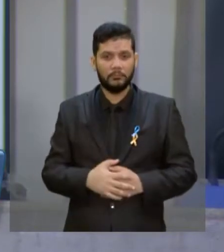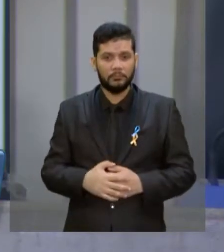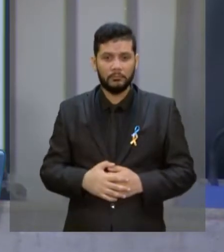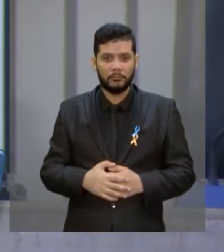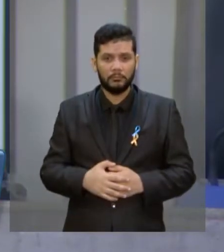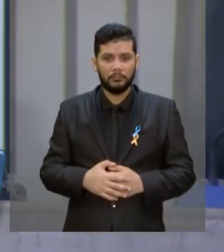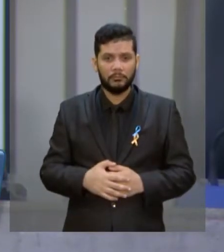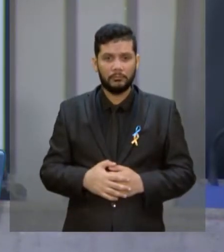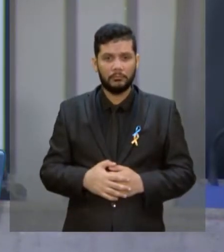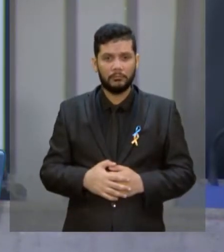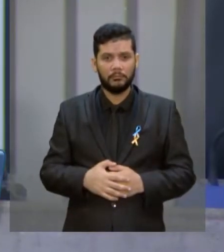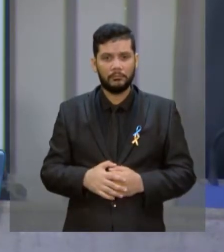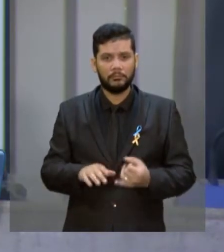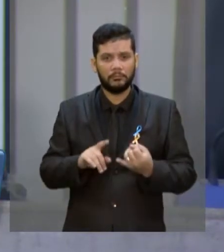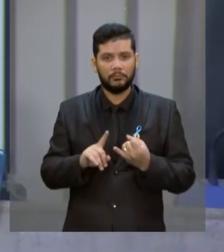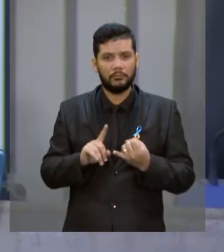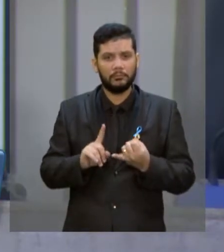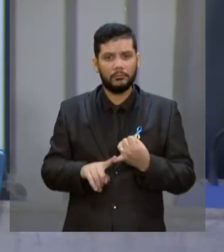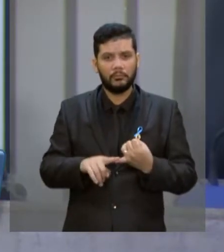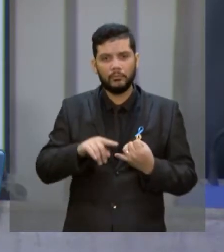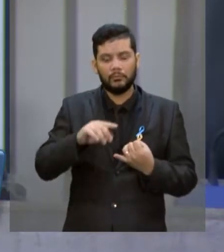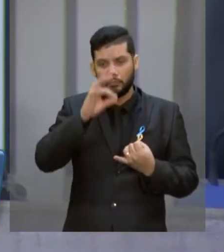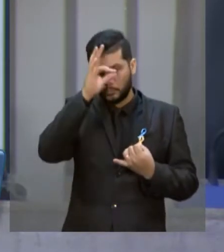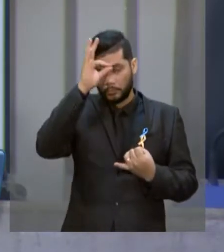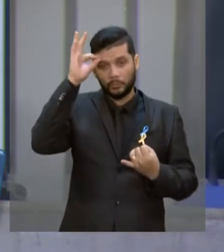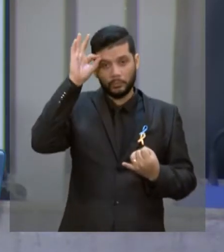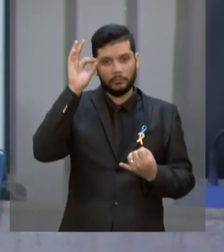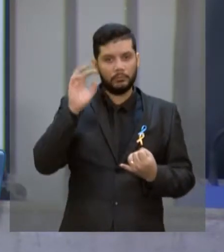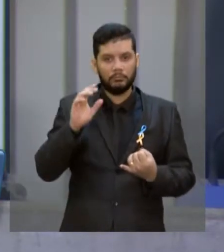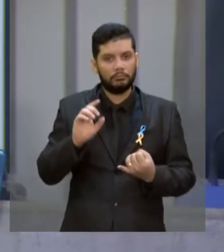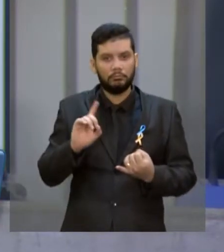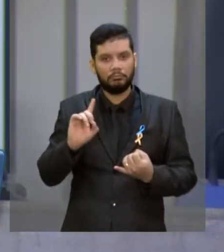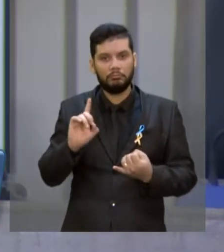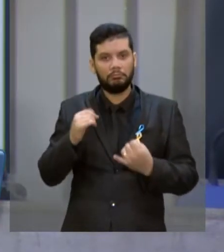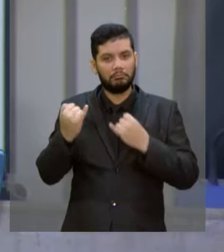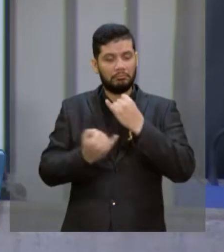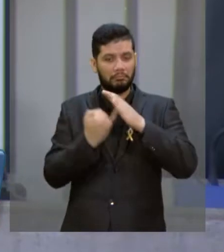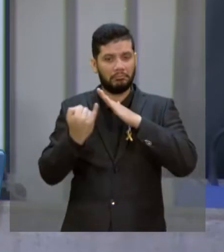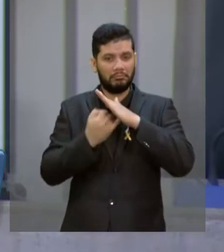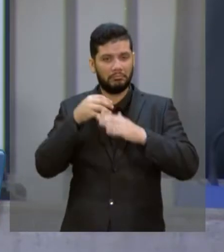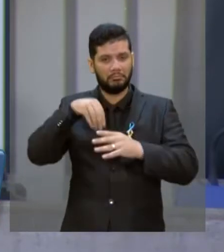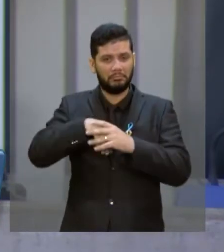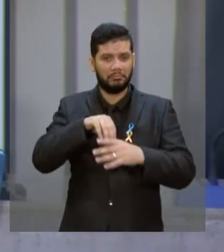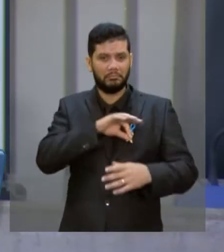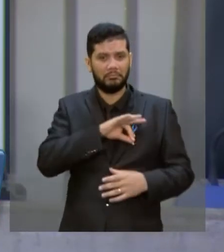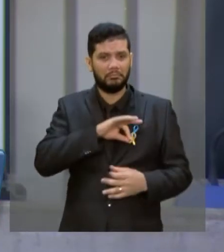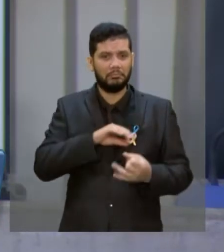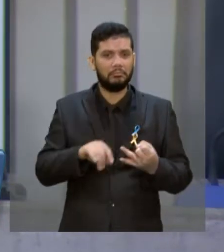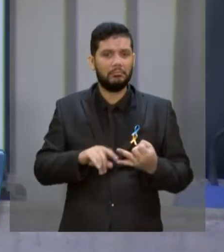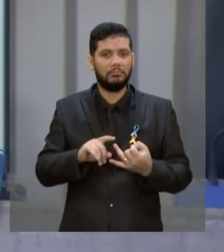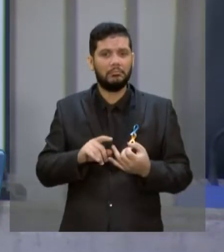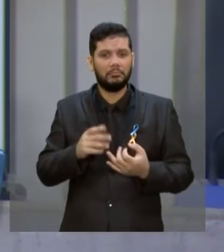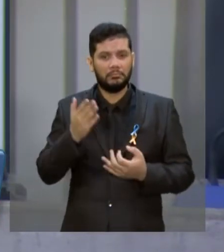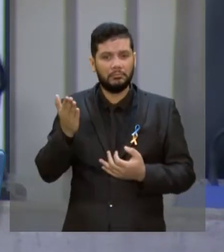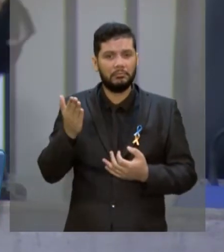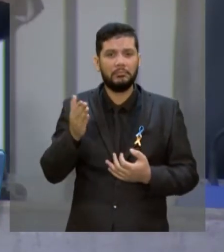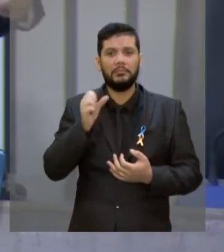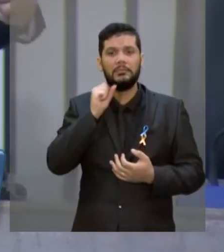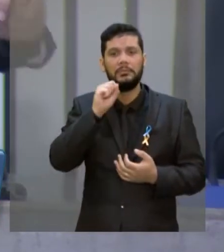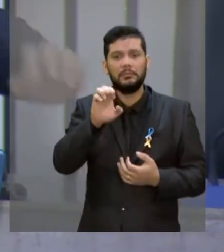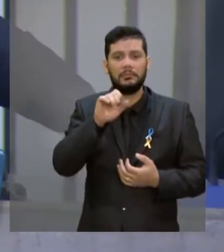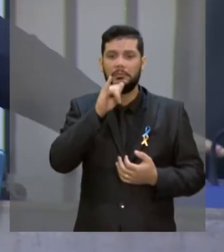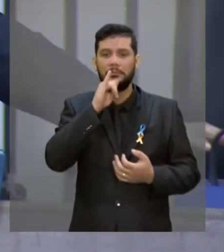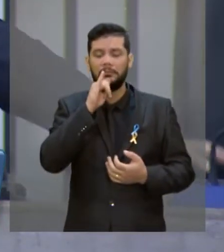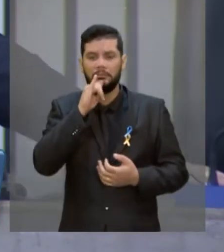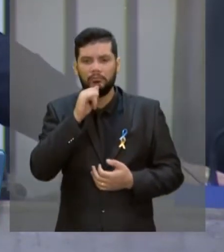o princípio da presunção de inocência não existe nas instituições, pouco existe nas instituições policiais. Para Vossa Excelência ter uma ideia, se um